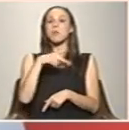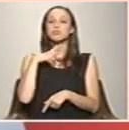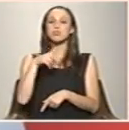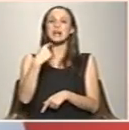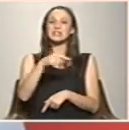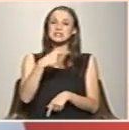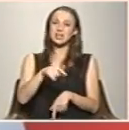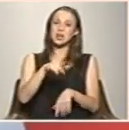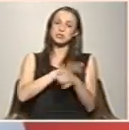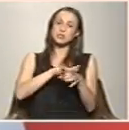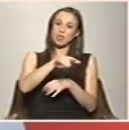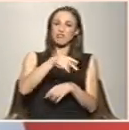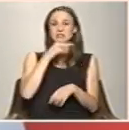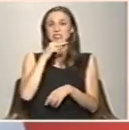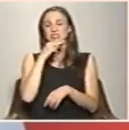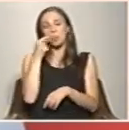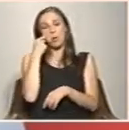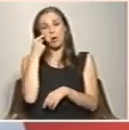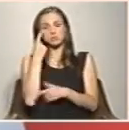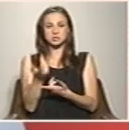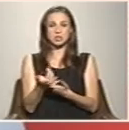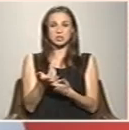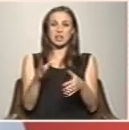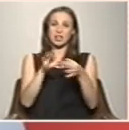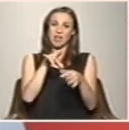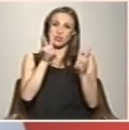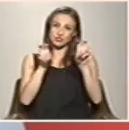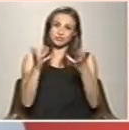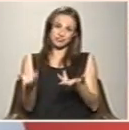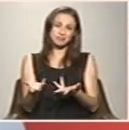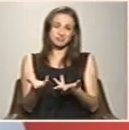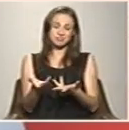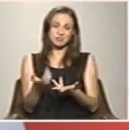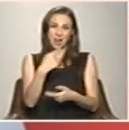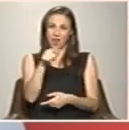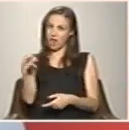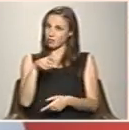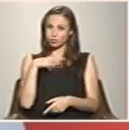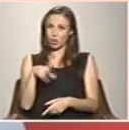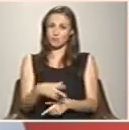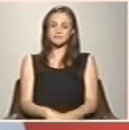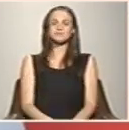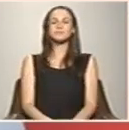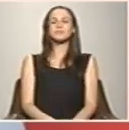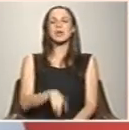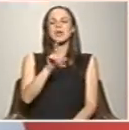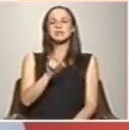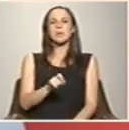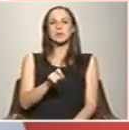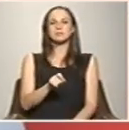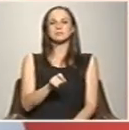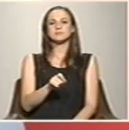não tenha um caso triste para contar, ou que não conheça um caso triste para contar sobre esta matéria. Isso depois tem uma consequência que lhe vou dizer. E depois, por